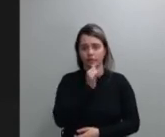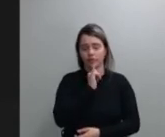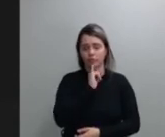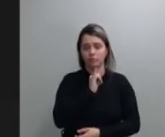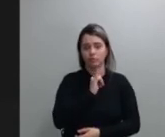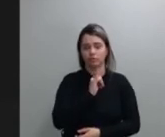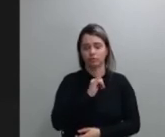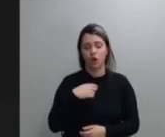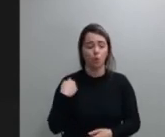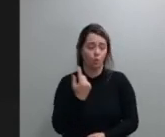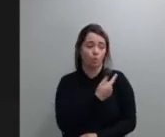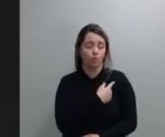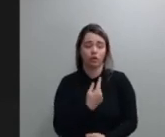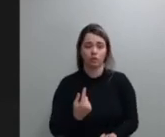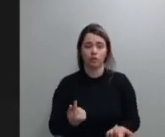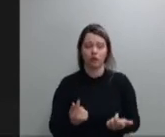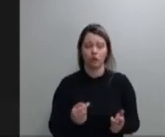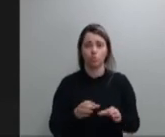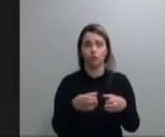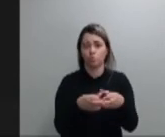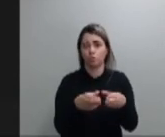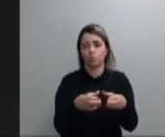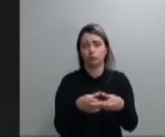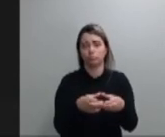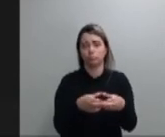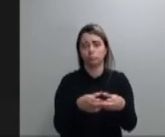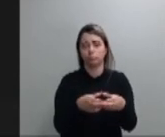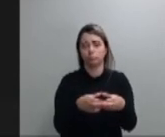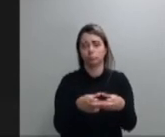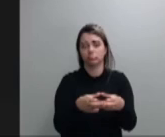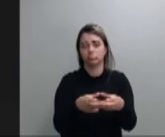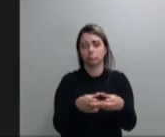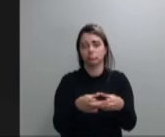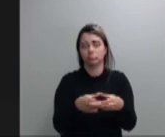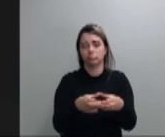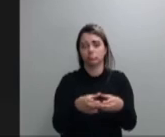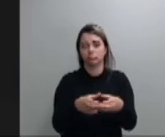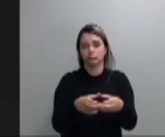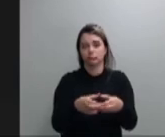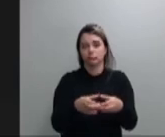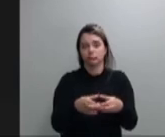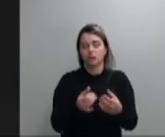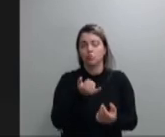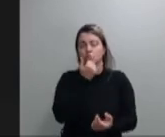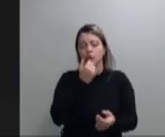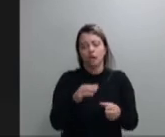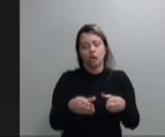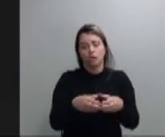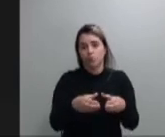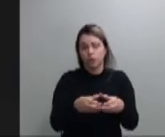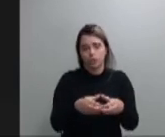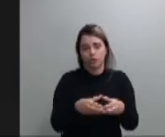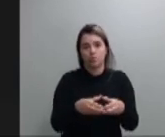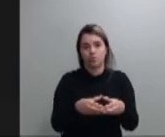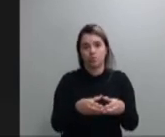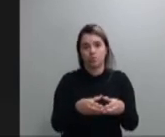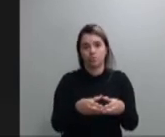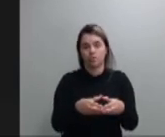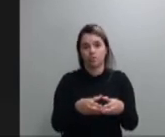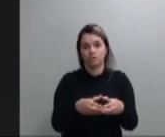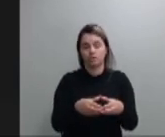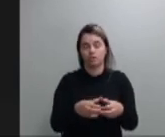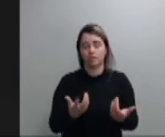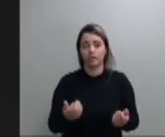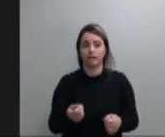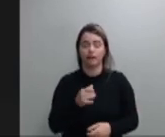dois casos desses na sessão e já indiferia eliminarmente monocraticamente perdão a isenção do imposto de renda